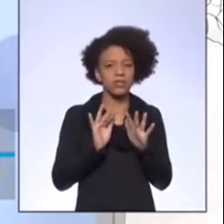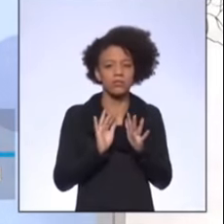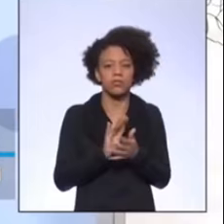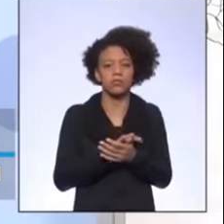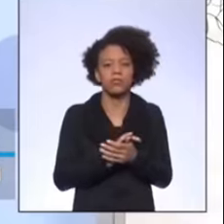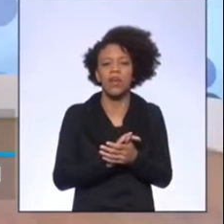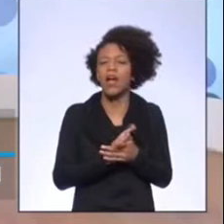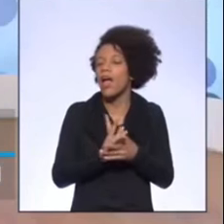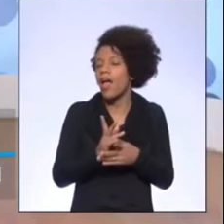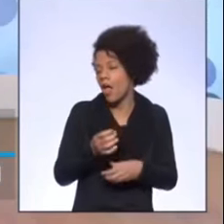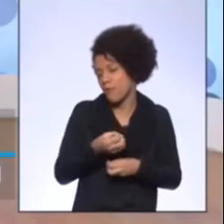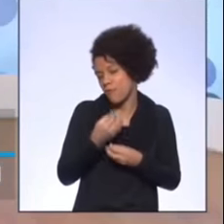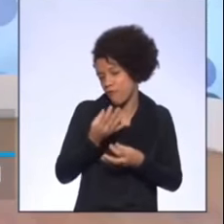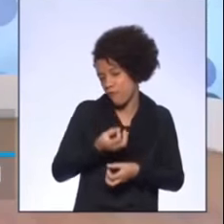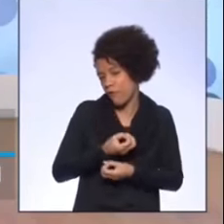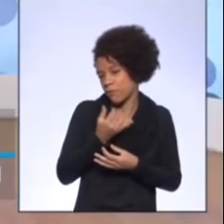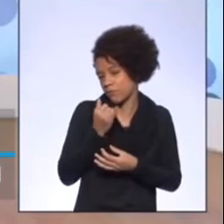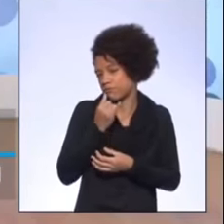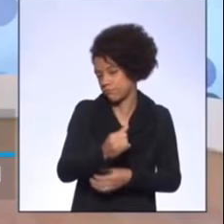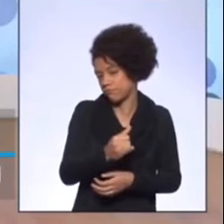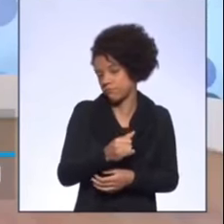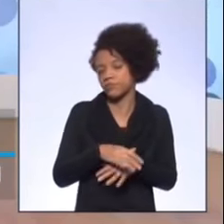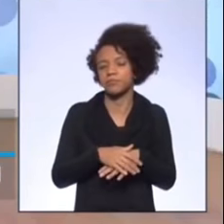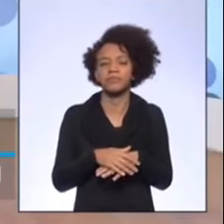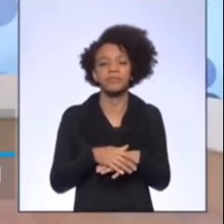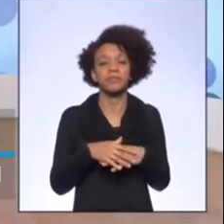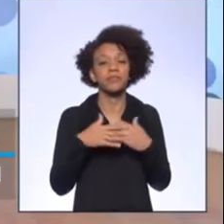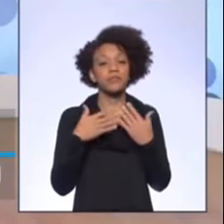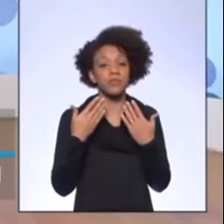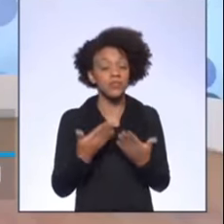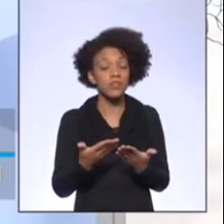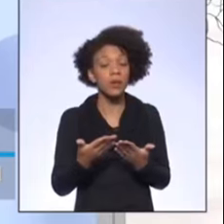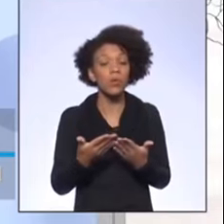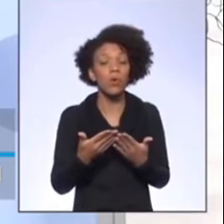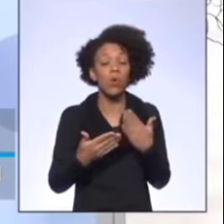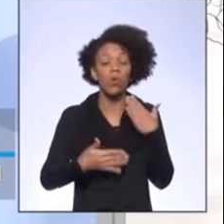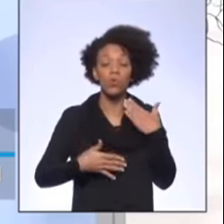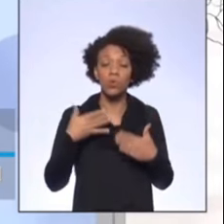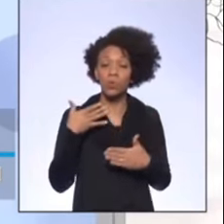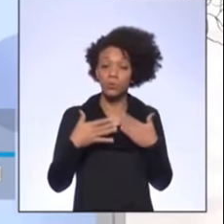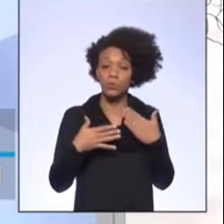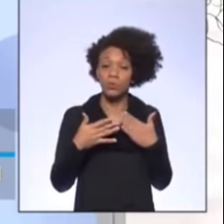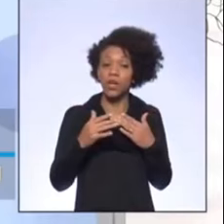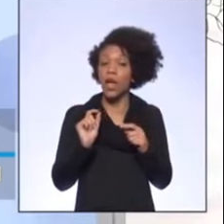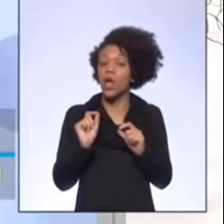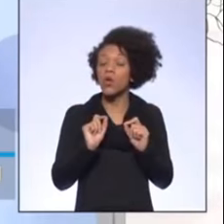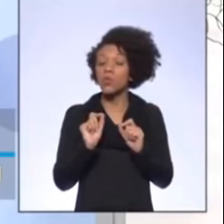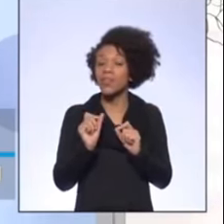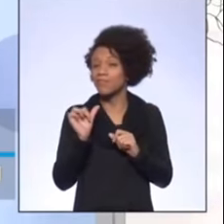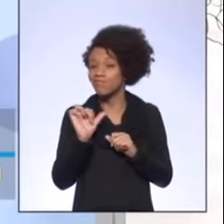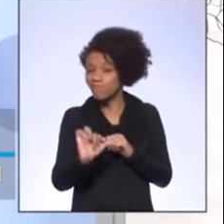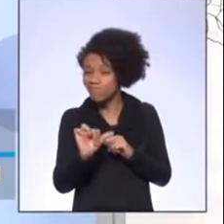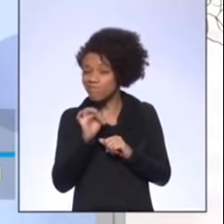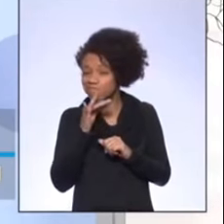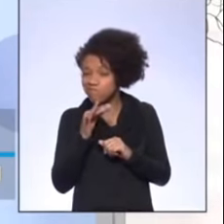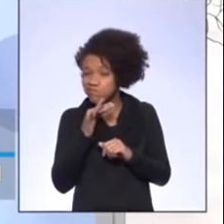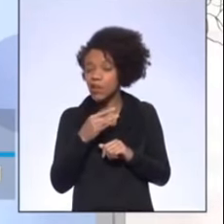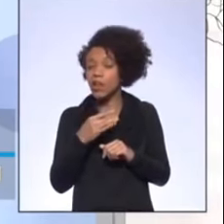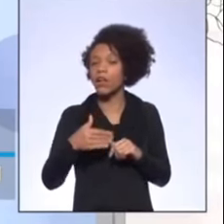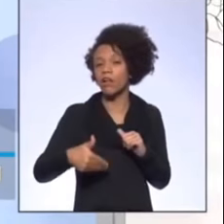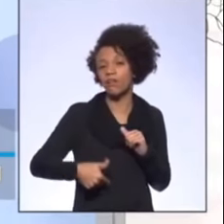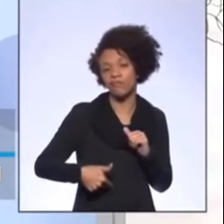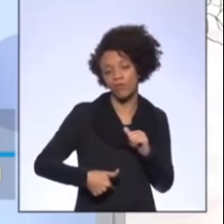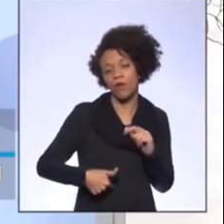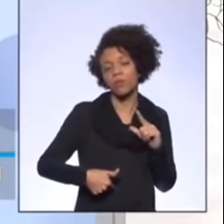uma mensagem. Né, uma mensagem. Né? Então, assim, o nosso corpo, ele... Tá? E o que é pior? A gente sente fome e às